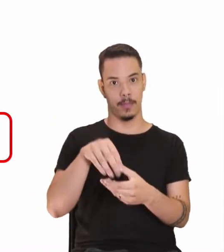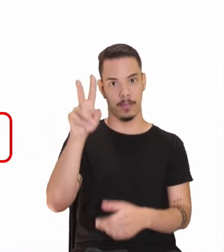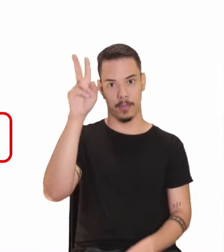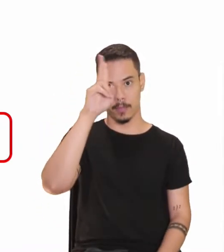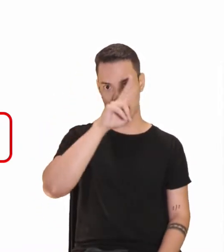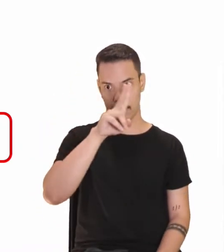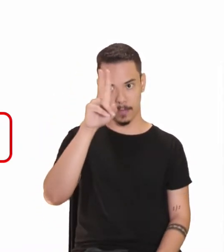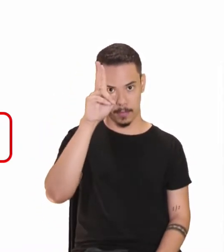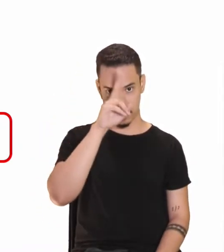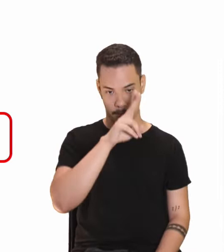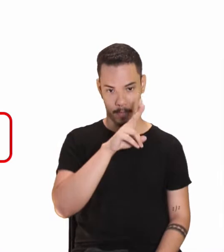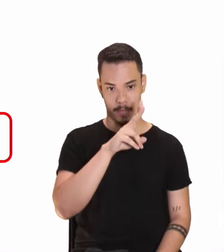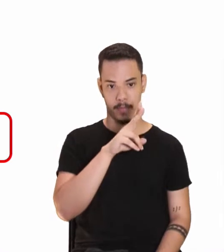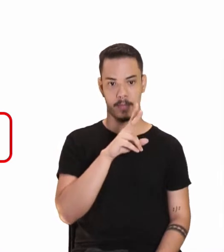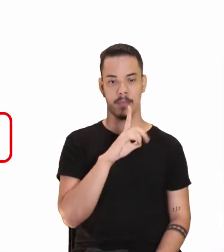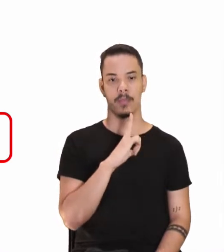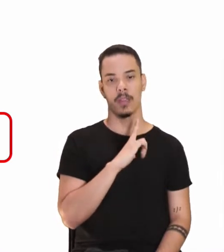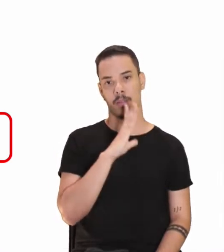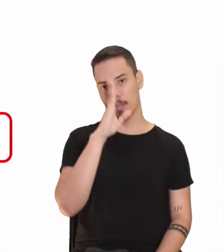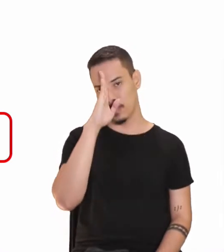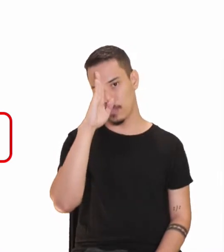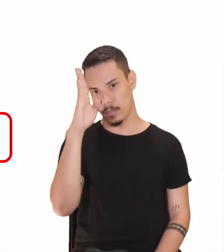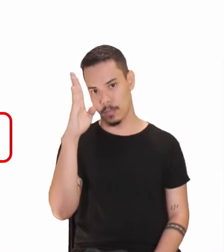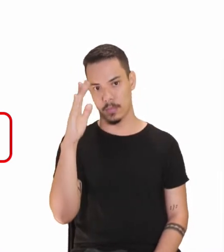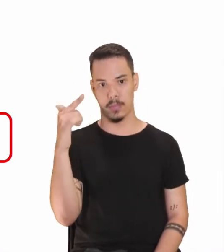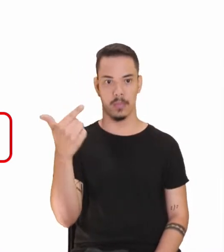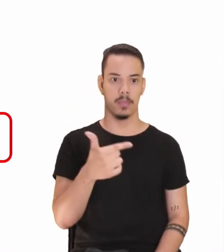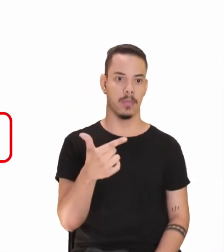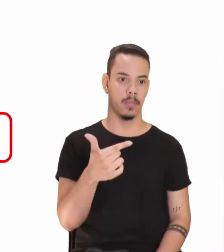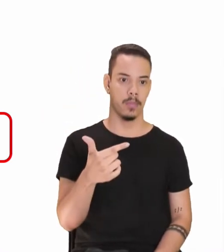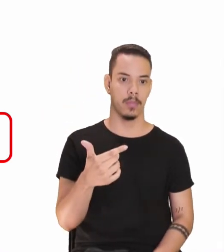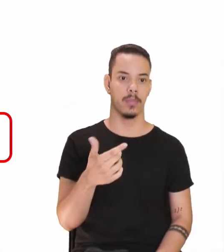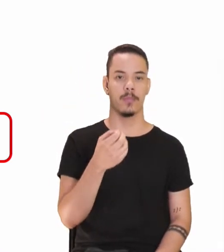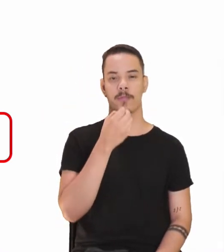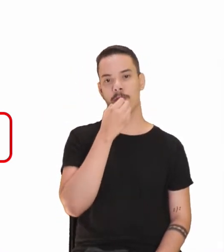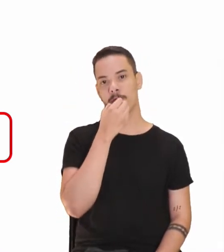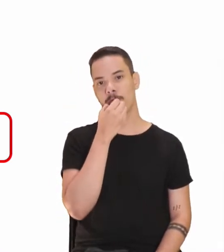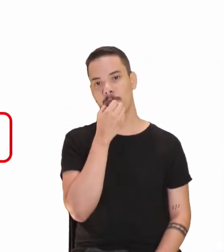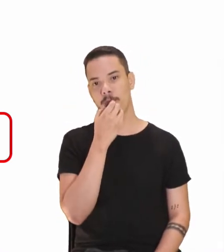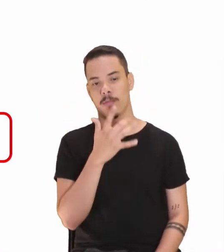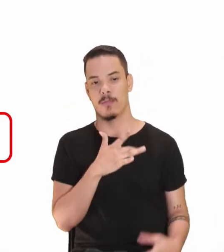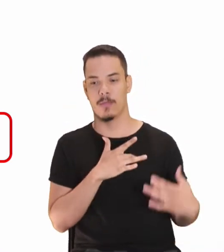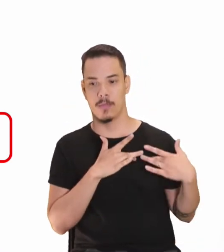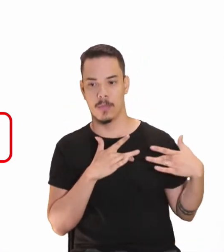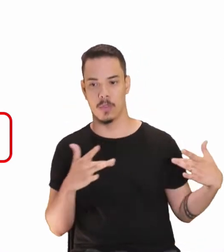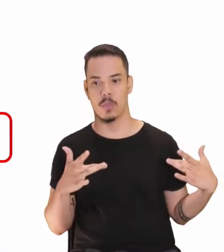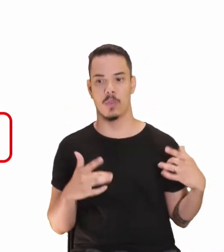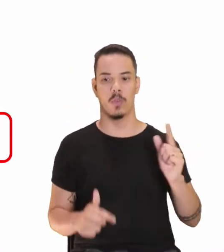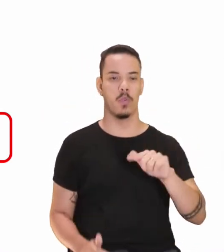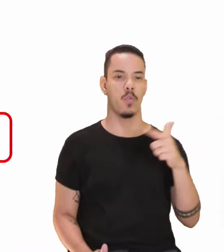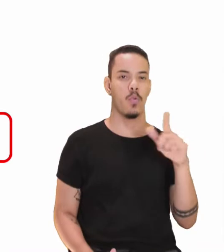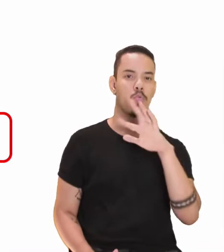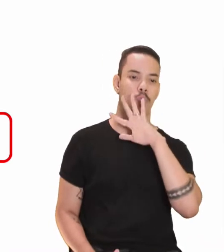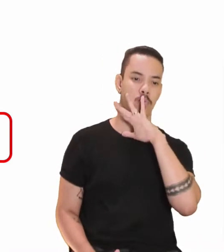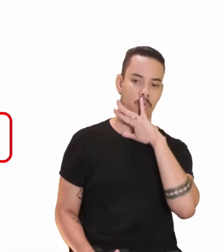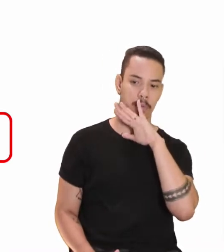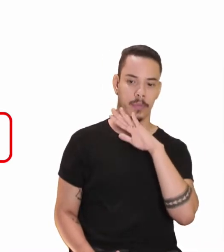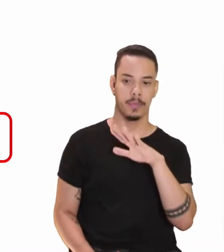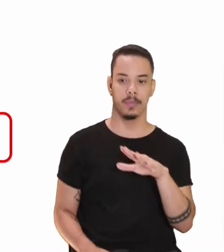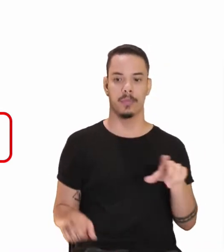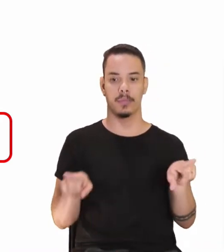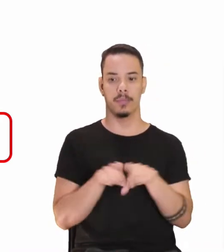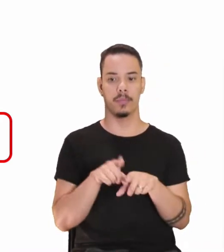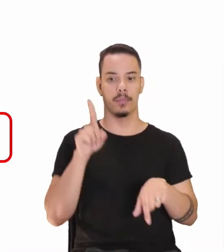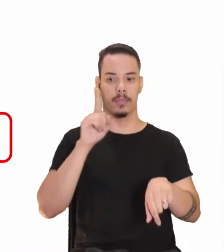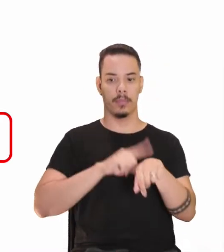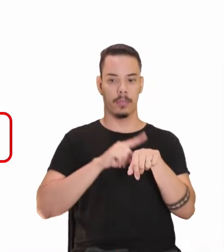né? Tendo aí um personagem principal, secundário, personagem bonzinho, outro ruim. E o tempo,